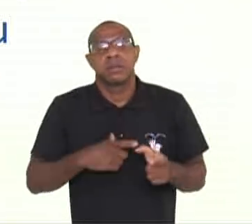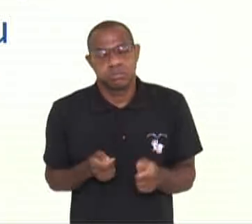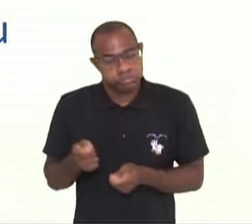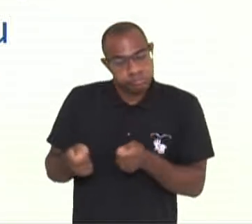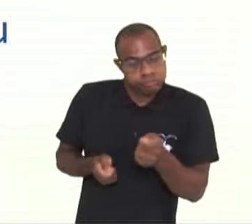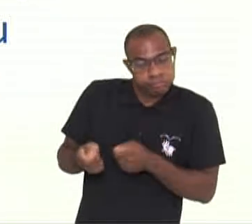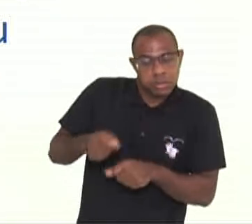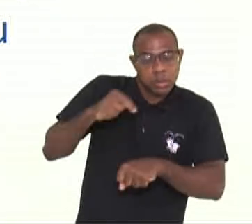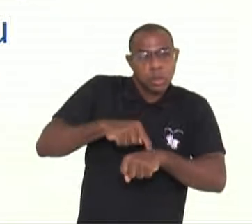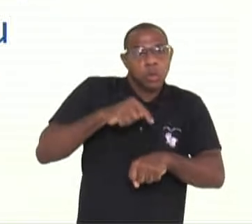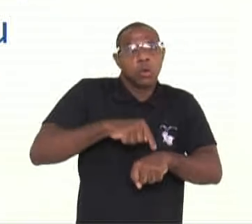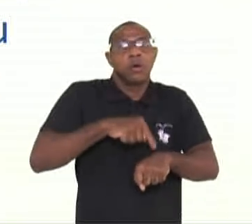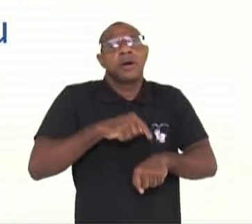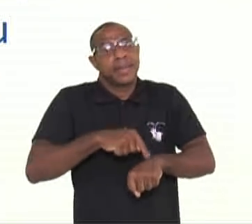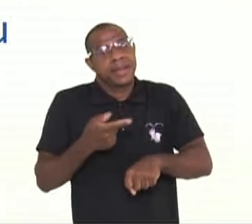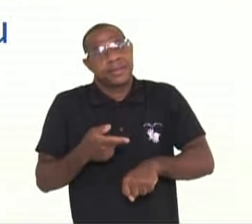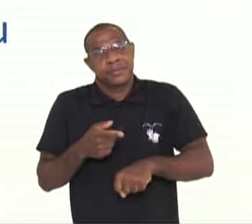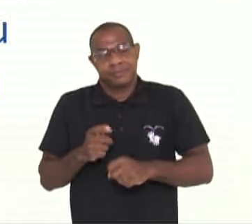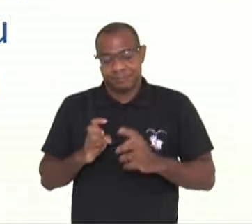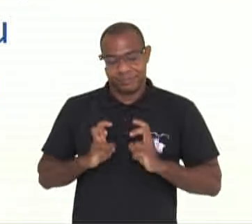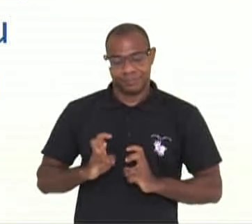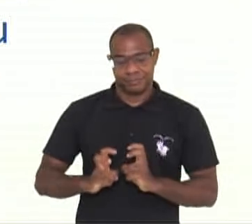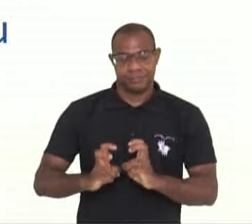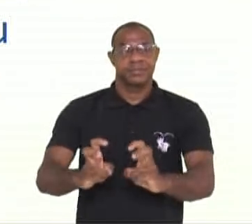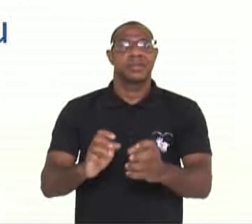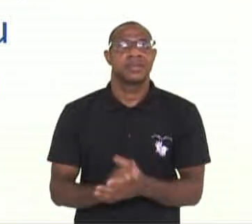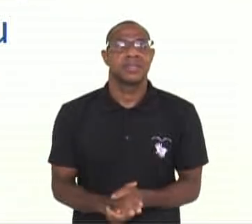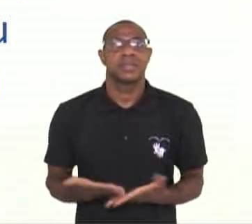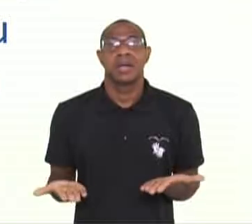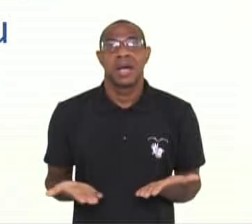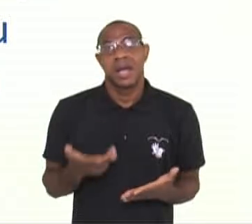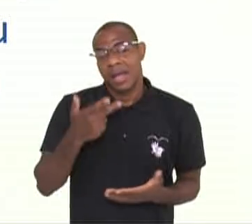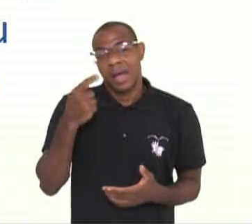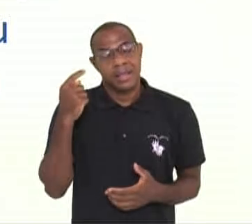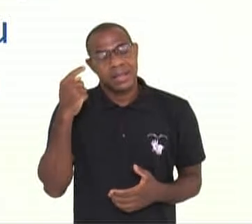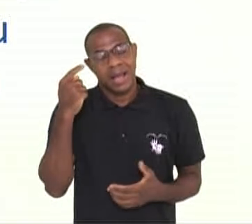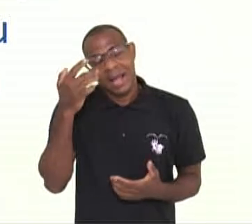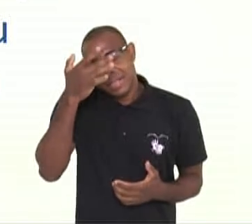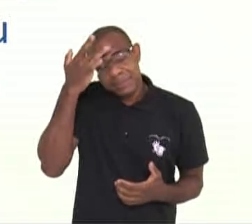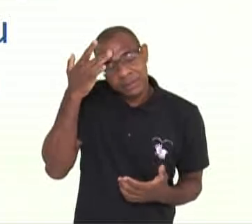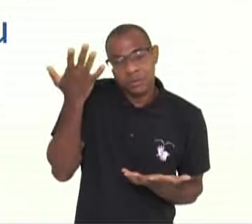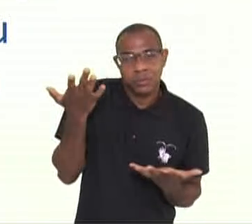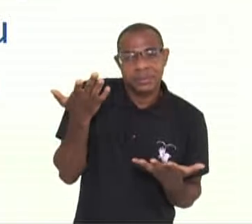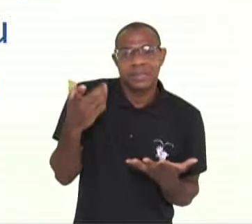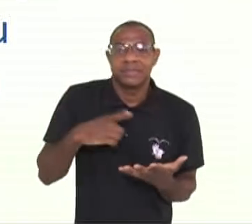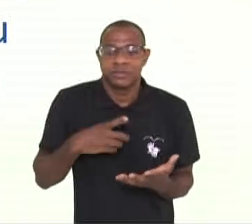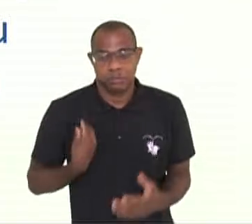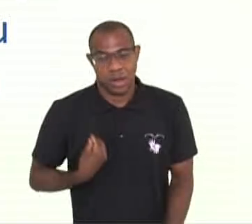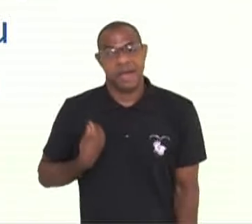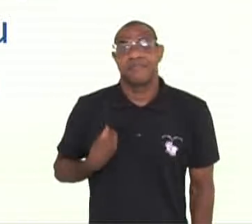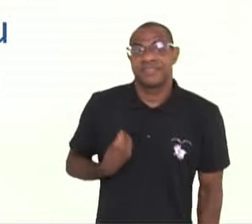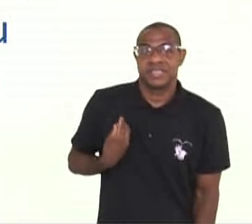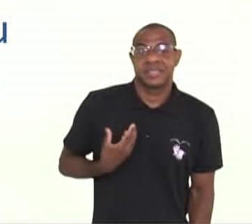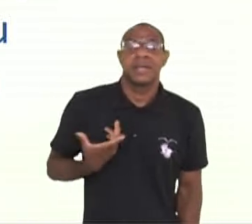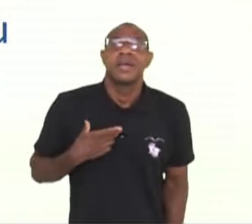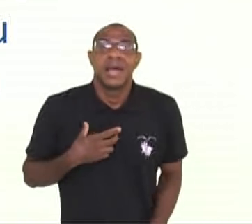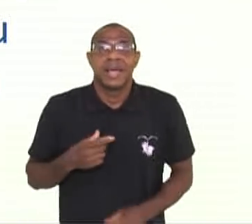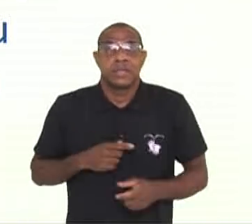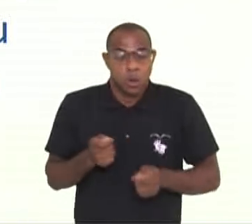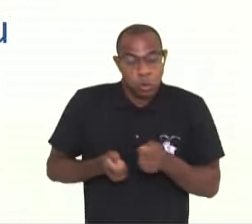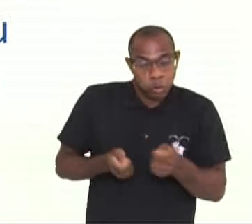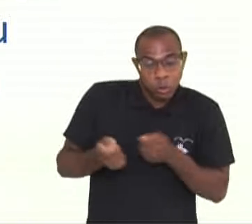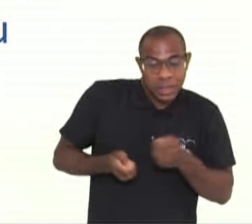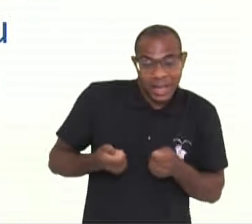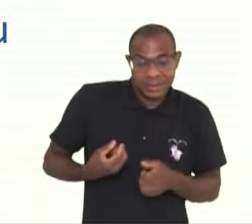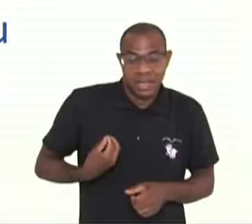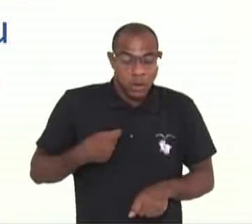pelos horários dos trens. Então as pessoas passaram a ter uma vida girando em torno desse transporte dos trens em muitas cidades,